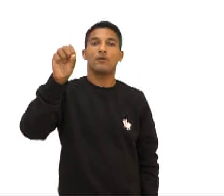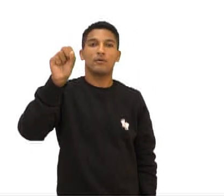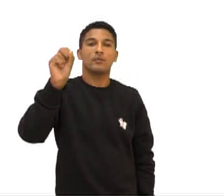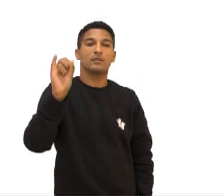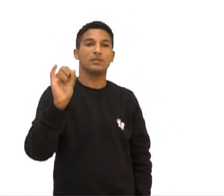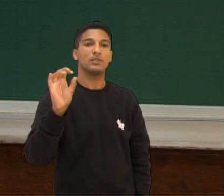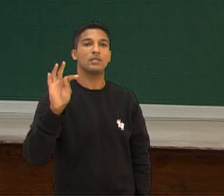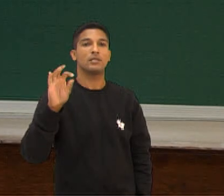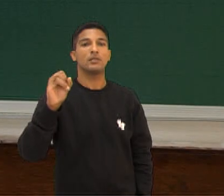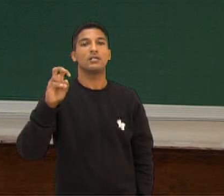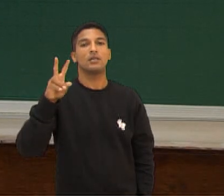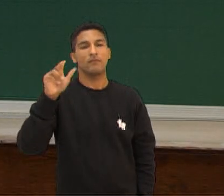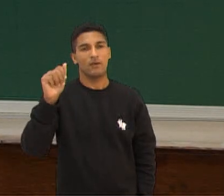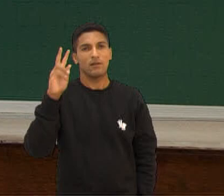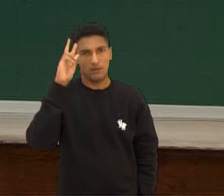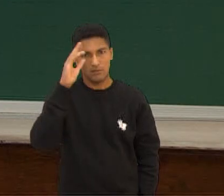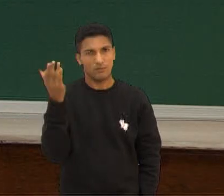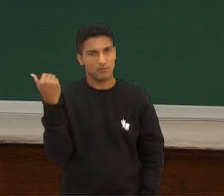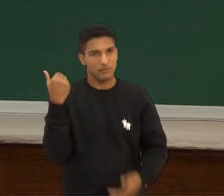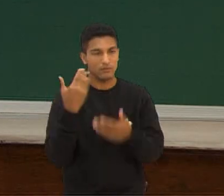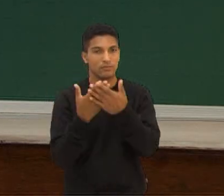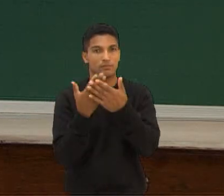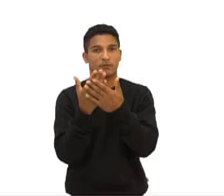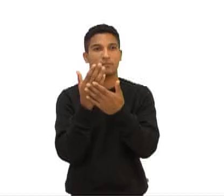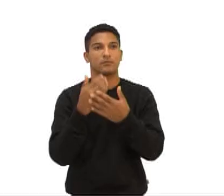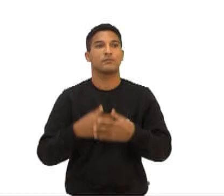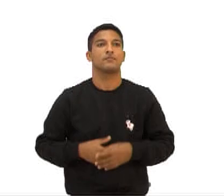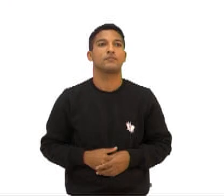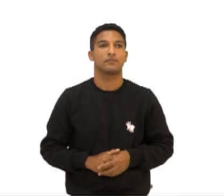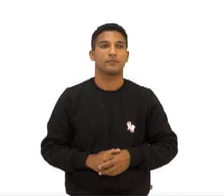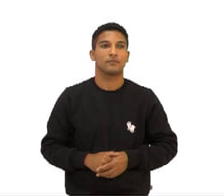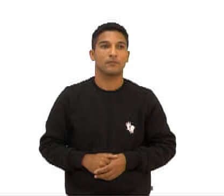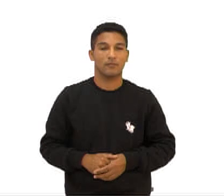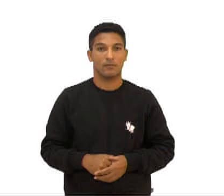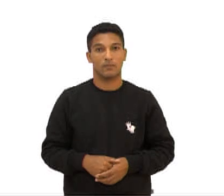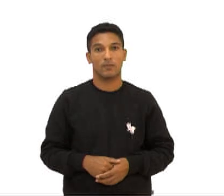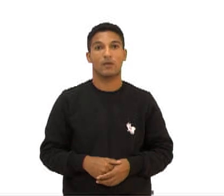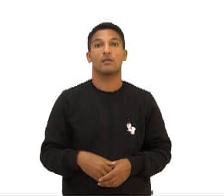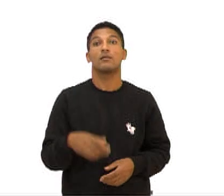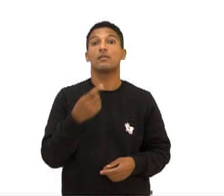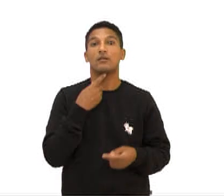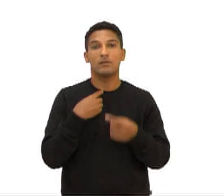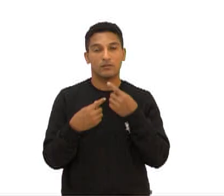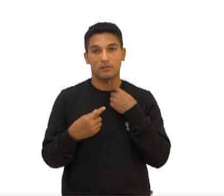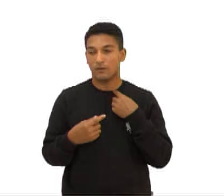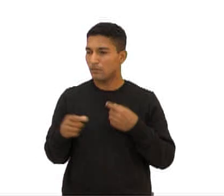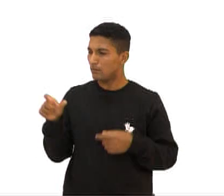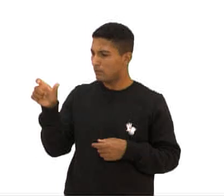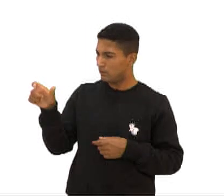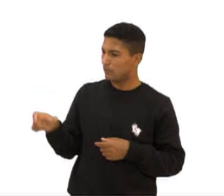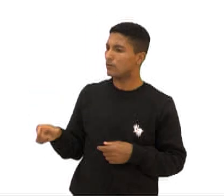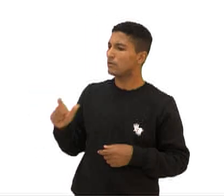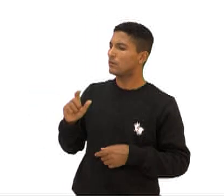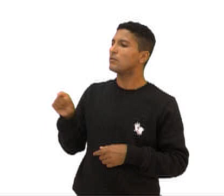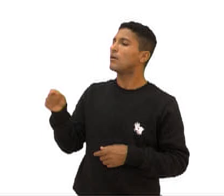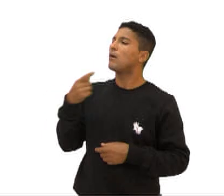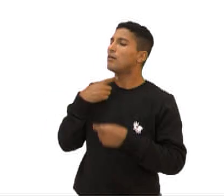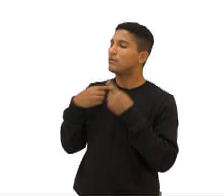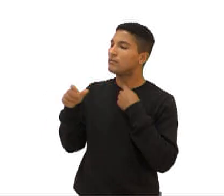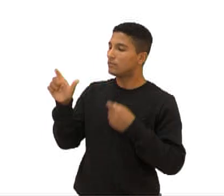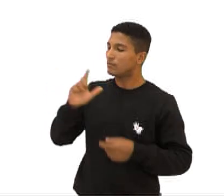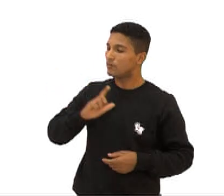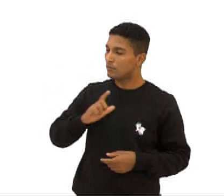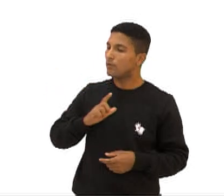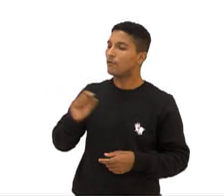com a professora Cleide. Então, fica fácil. Desejo ter uma coisa, dois pontos, que tenhas